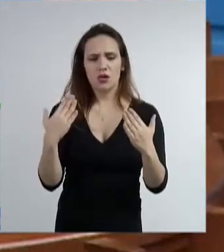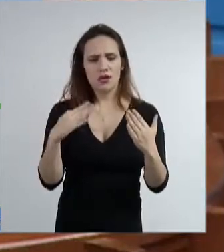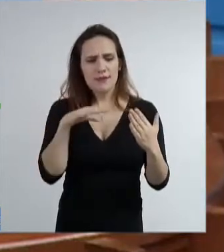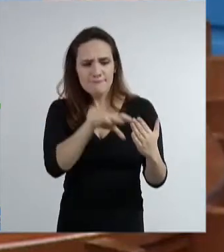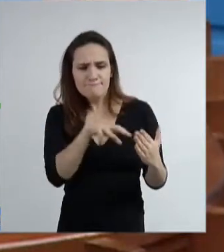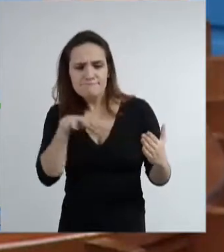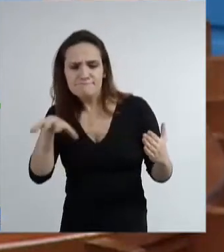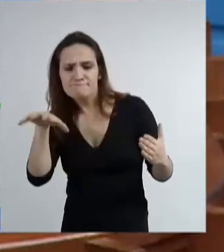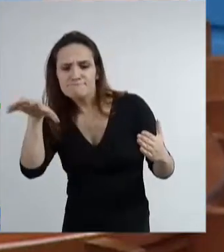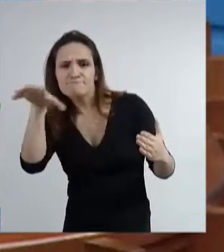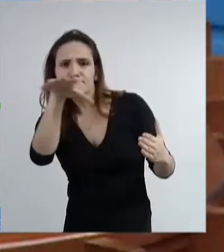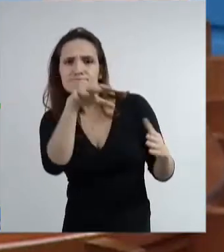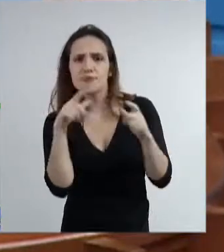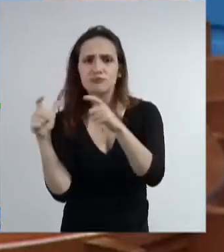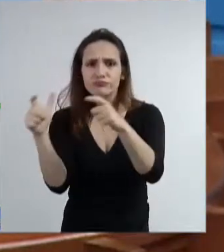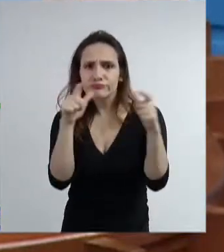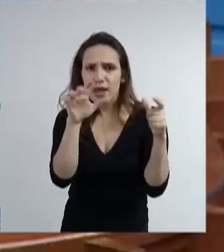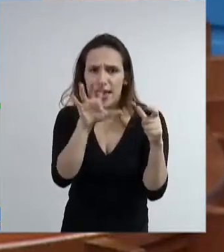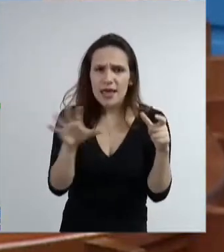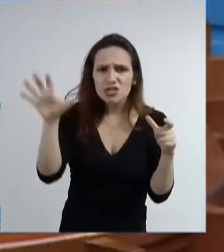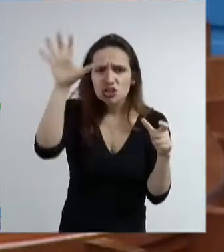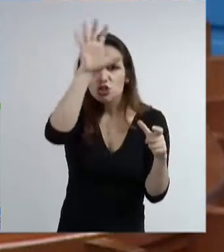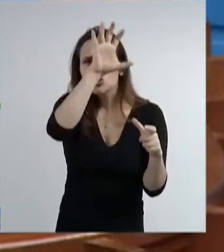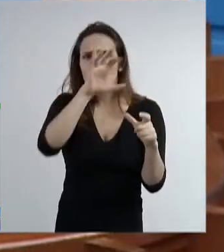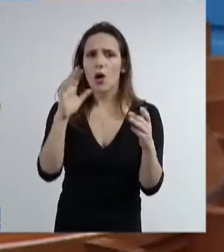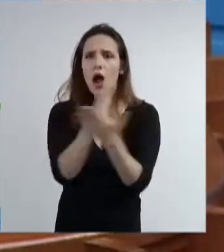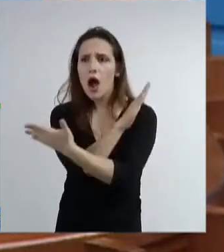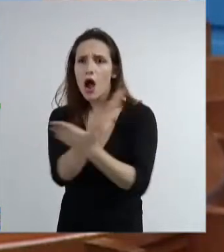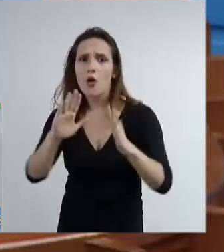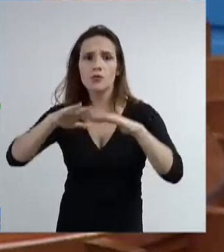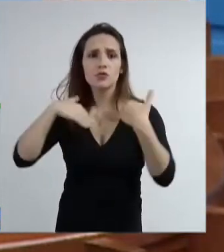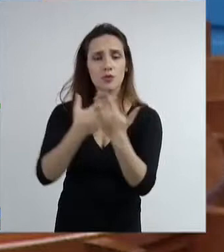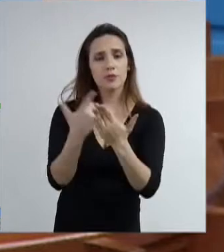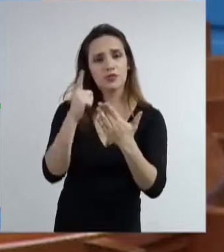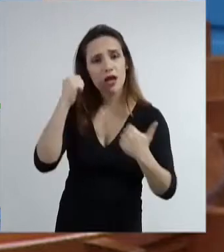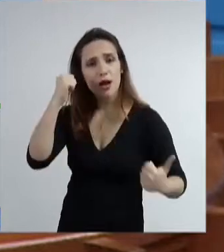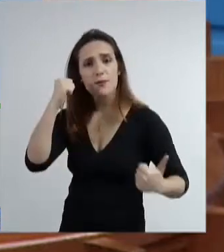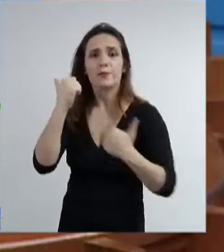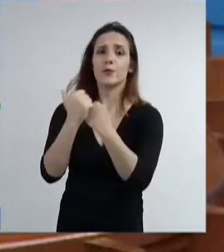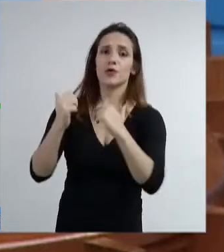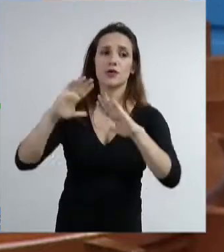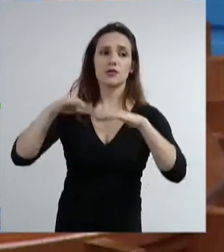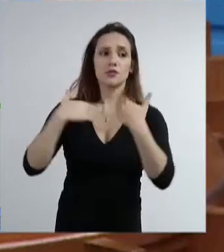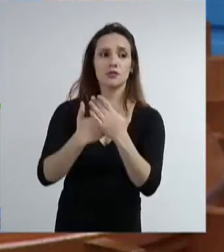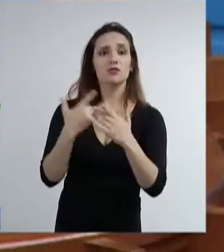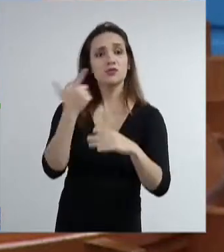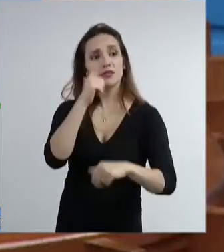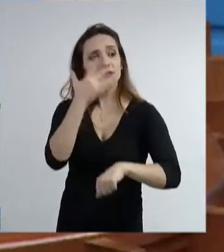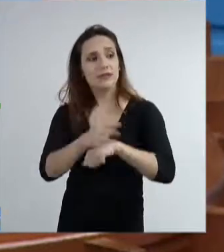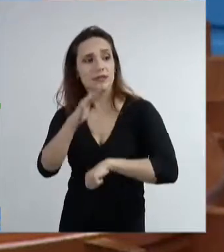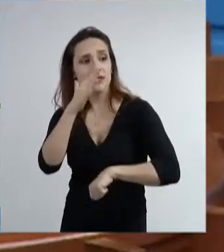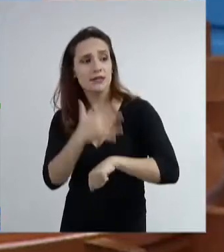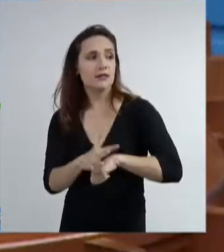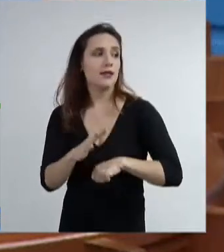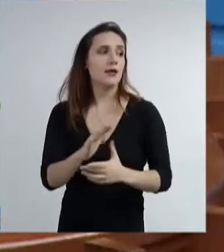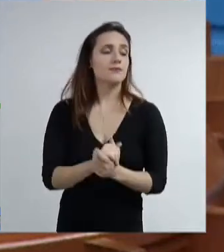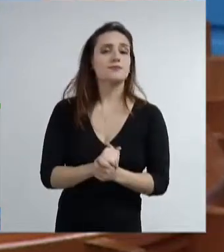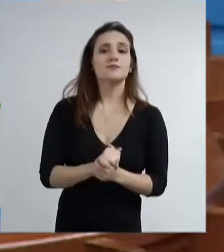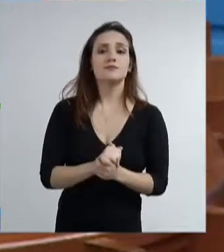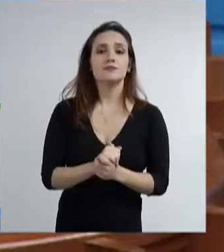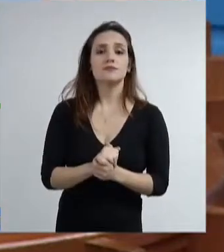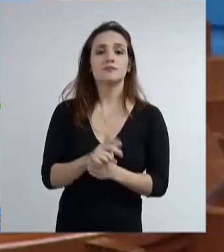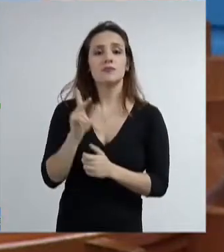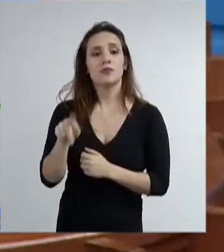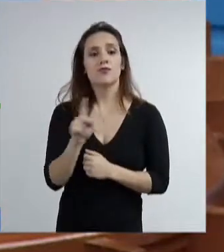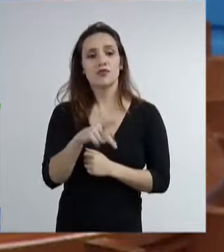regiões, atendendo algumas escolas, para dar esse suporte do dia a dia, para treinar os educadores e educadoras nesse